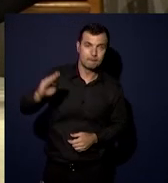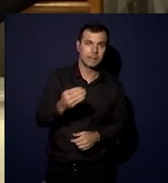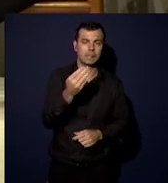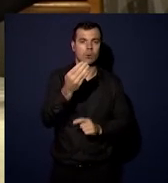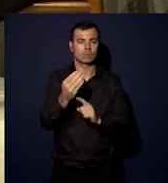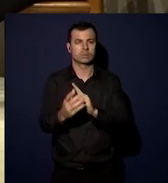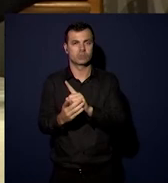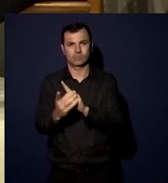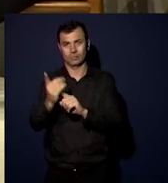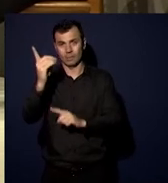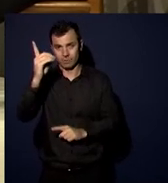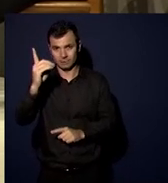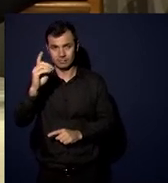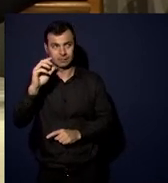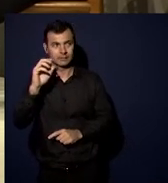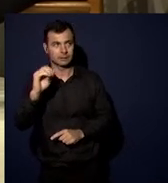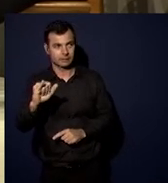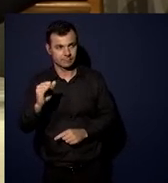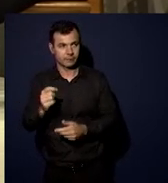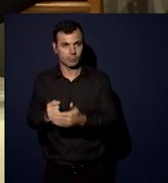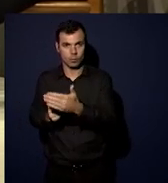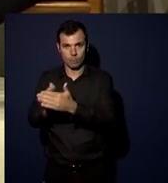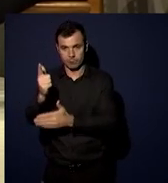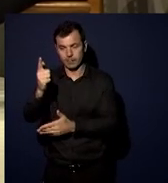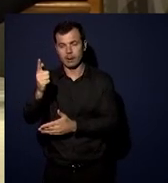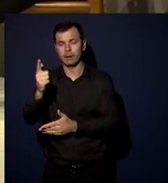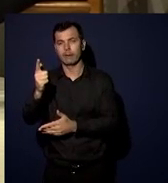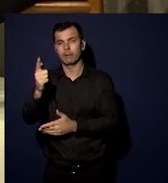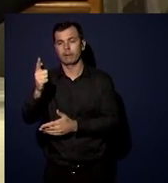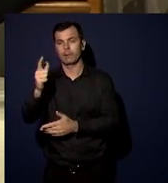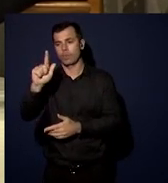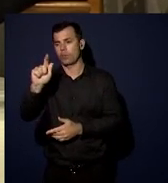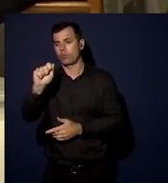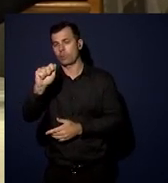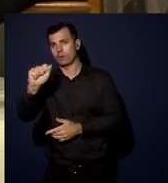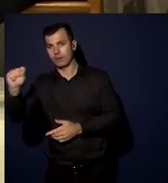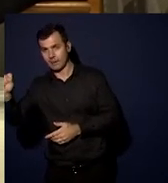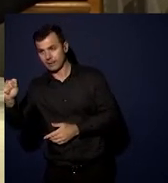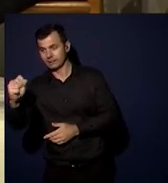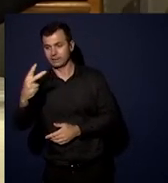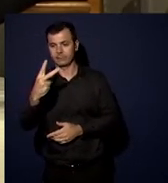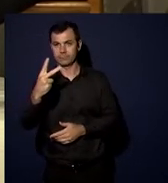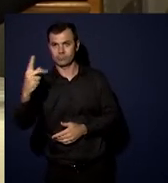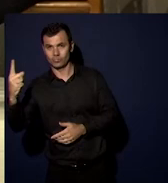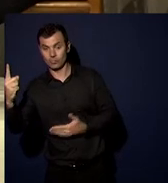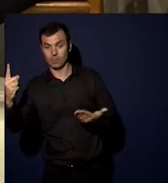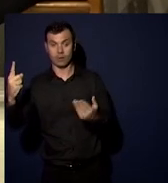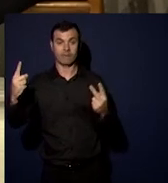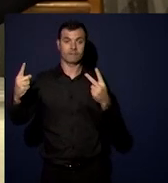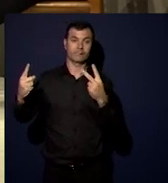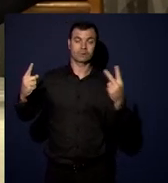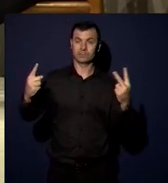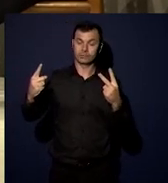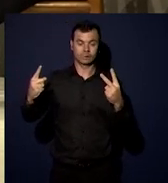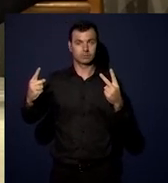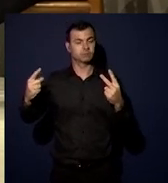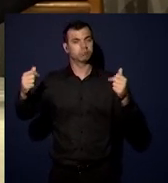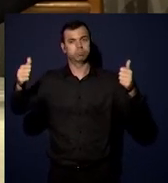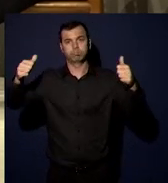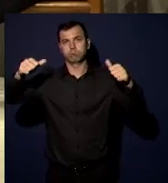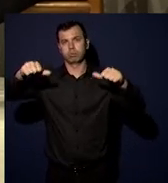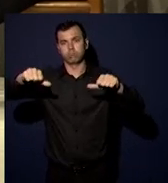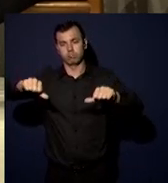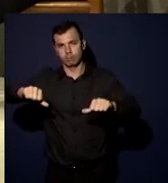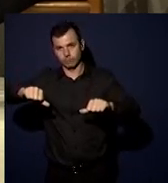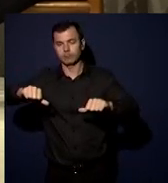a gente tivesse que comprar o gás que a gente comprou em 2021 né em 2022 aos preços 2022 então isso